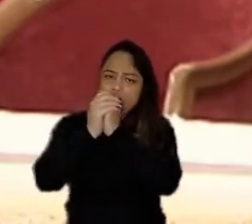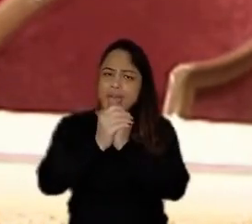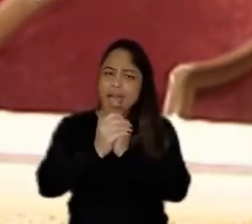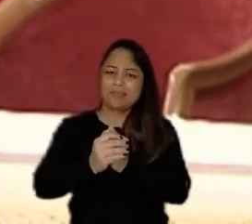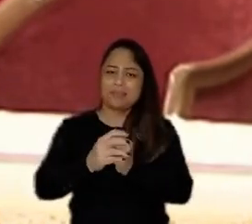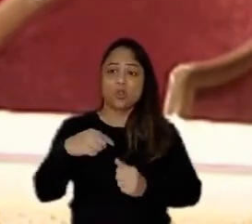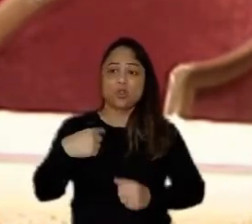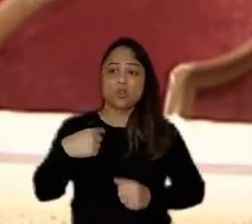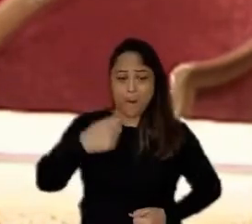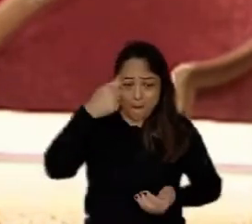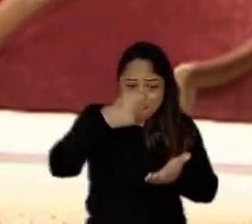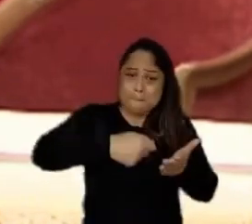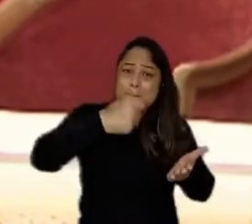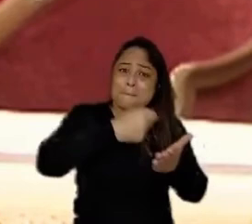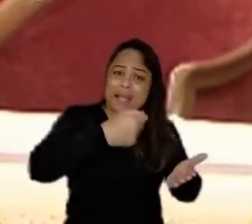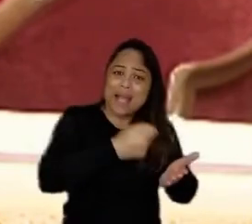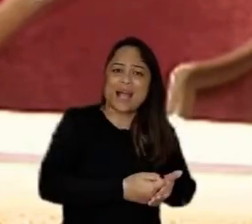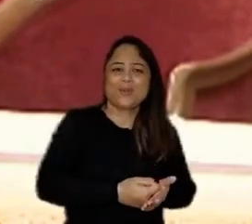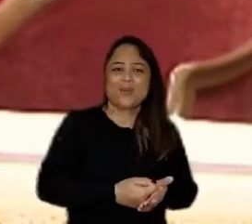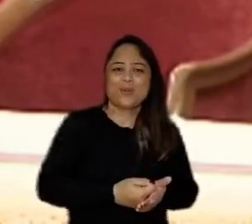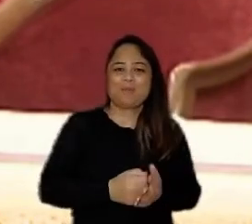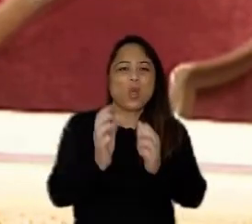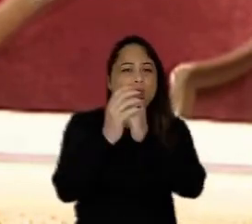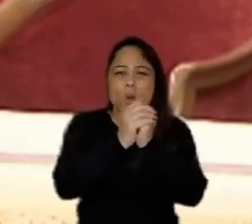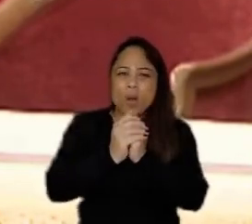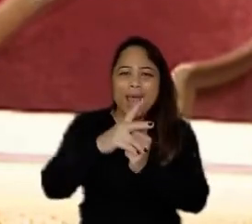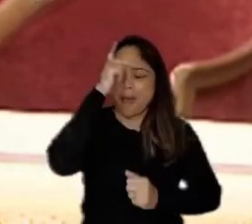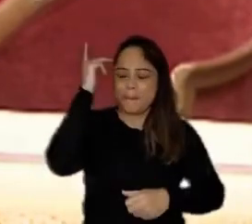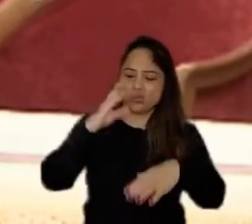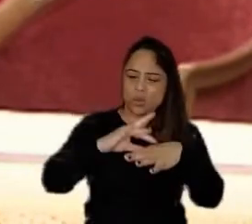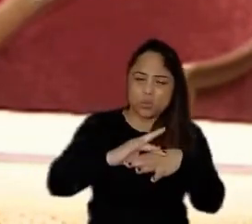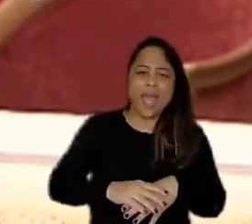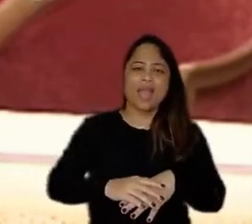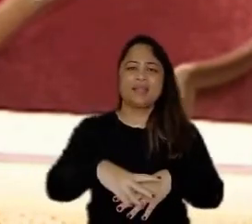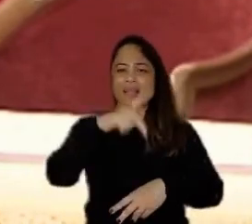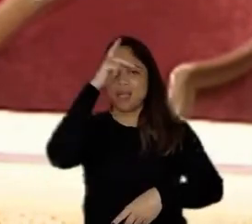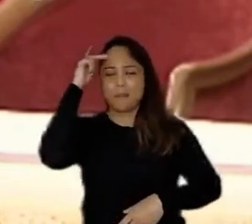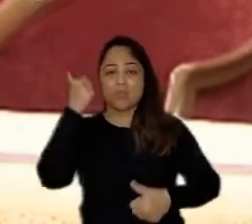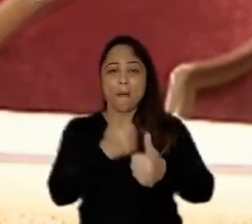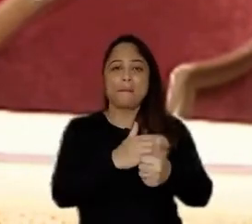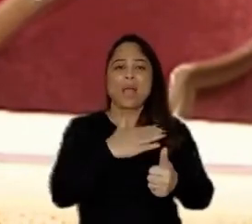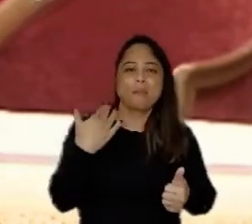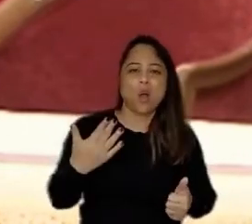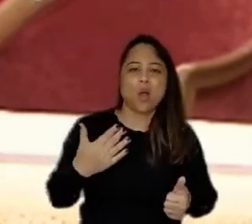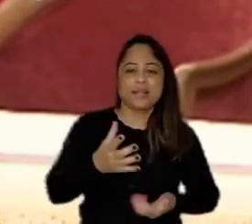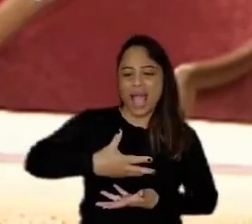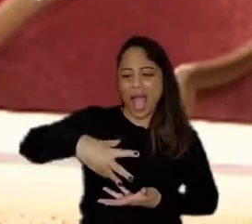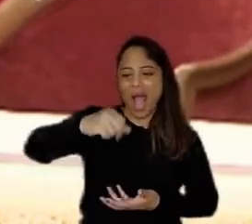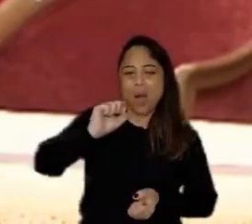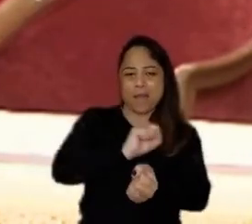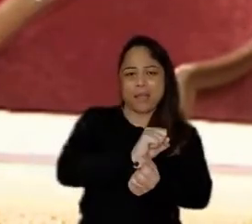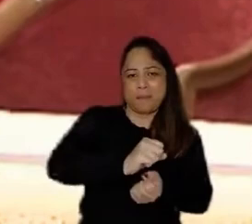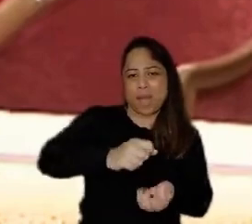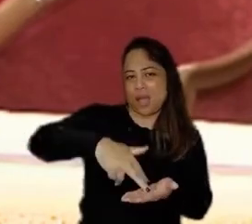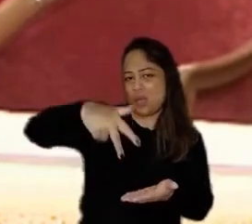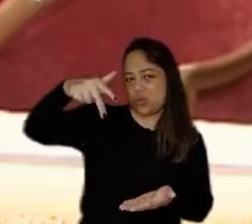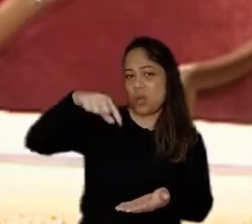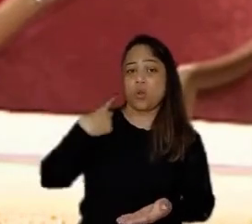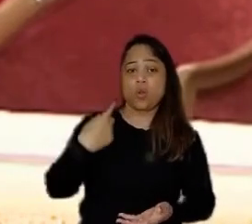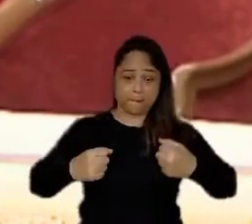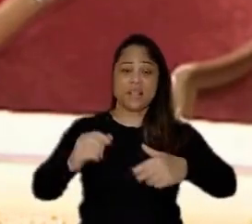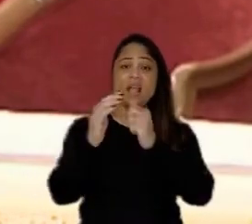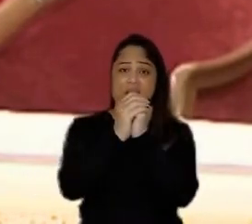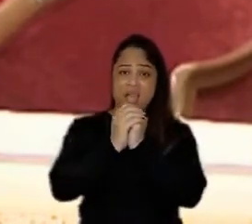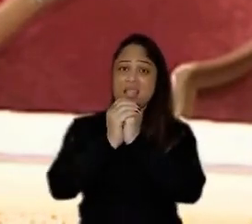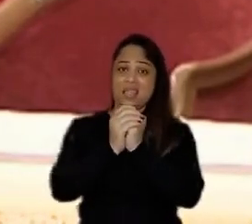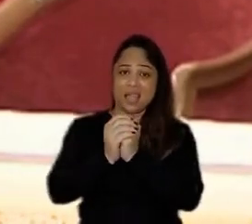as orações universais, pelos doentes, agonizantes, as almas do purgatório. Então a gente reza porque a gente tem que rezar